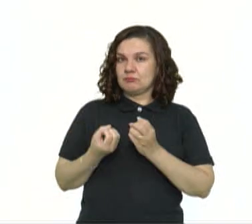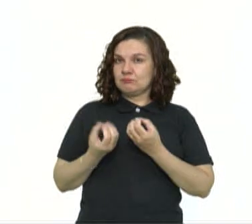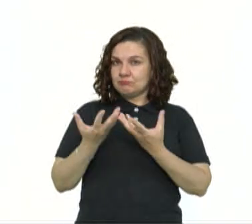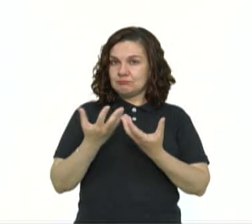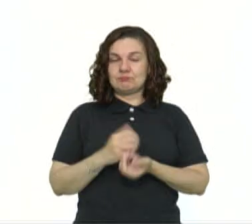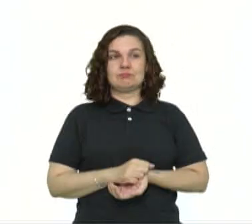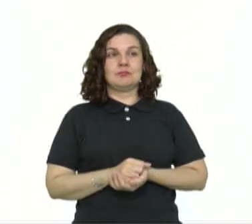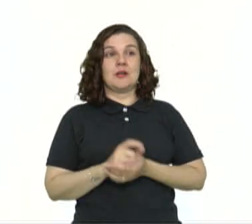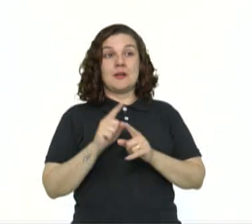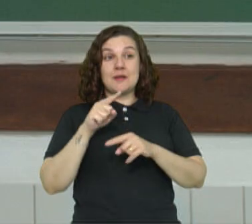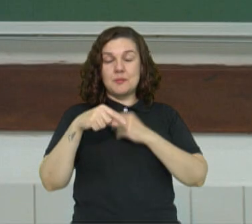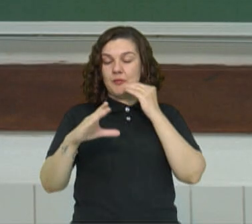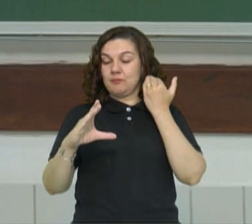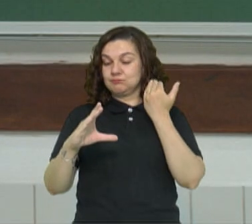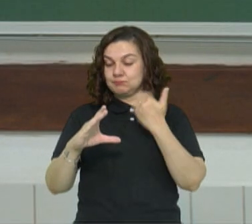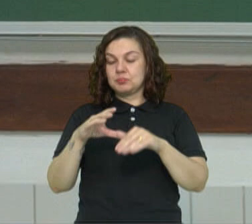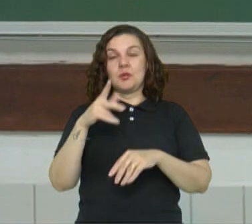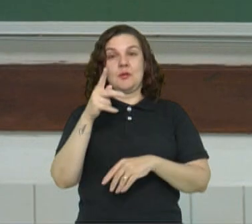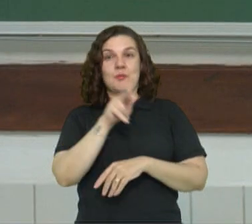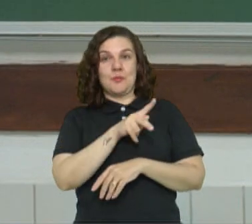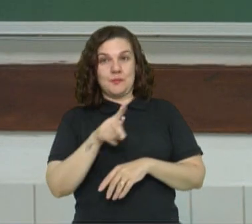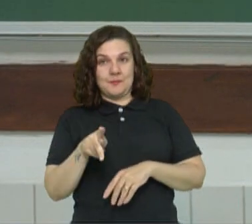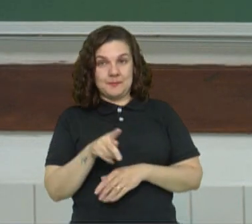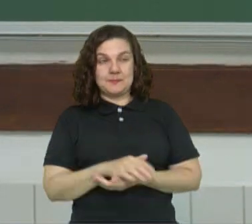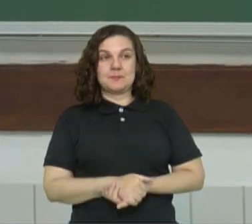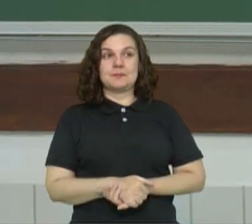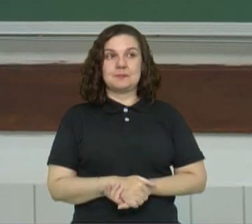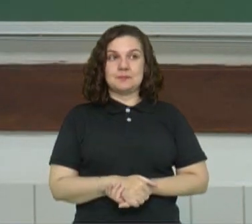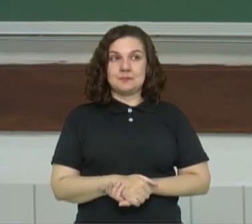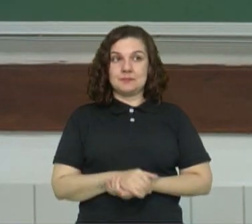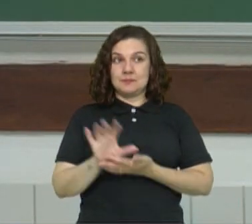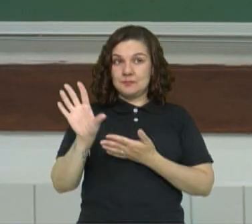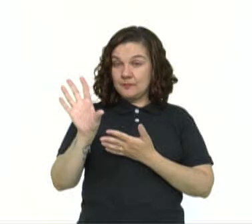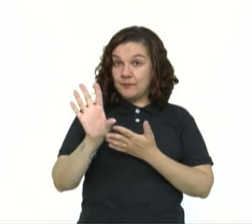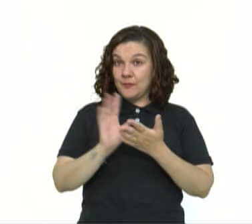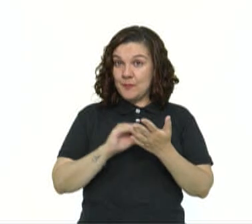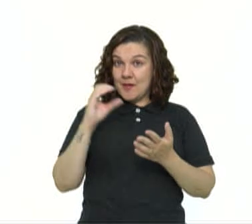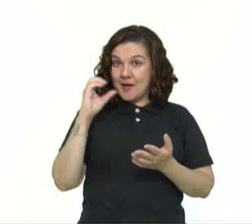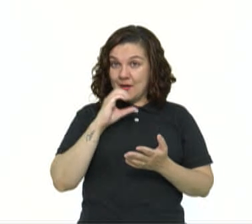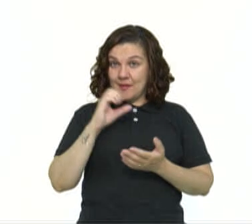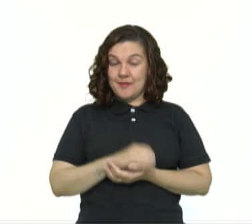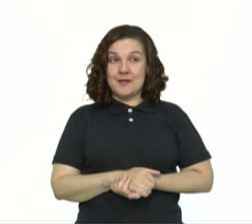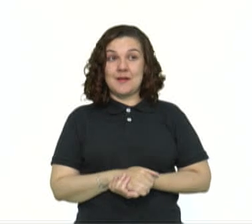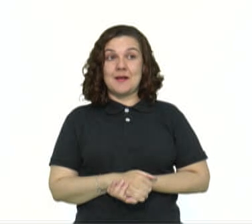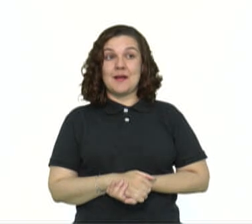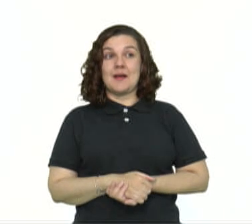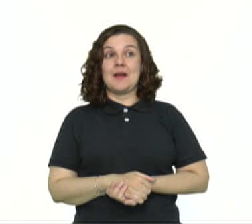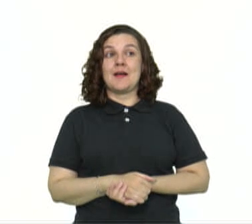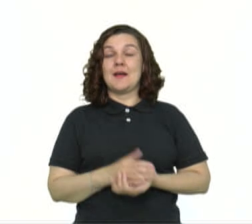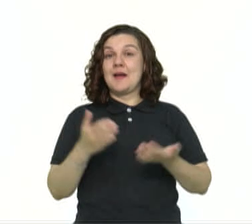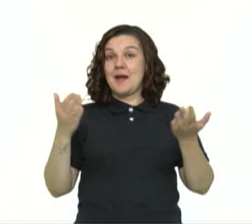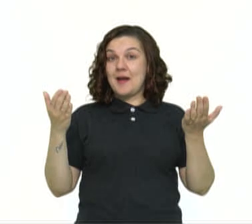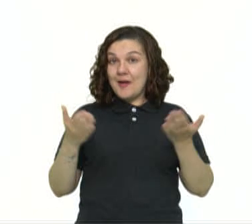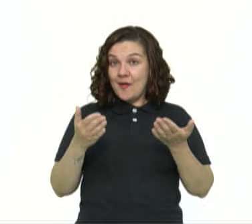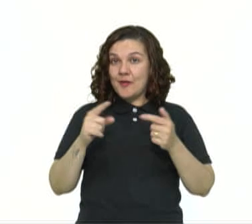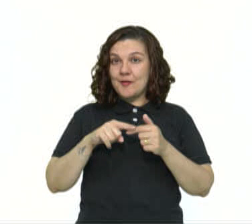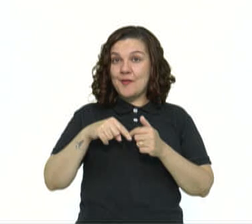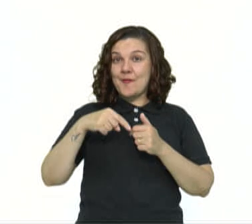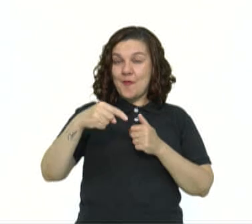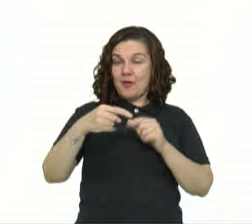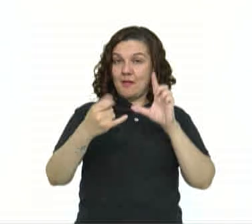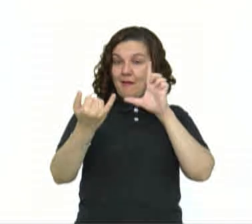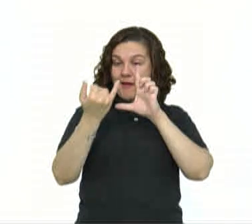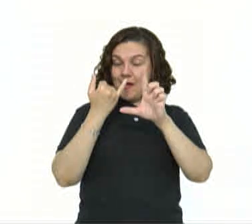E depois você vai enviar para o seu professor. Copiaram rapidinho? Então agora eu vou passar a imagem